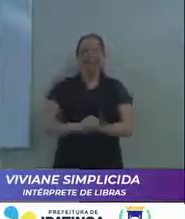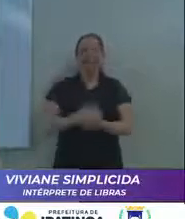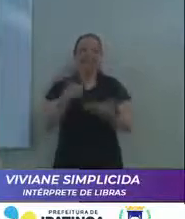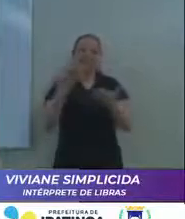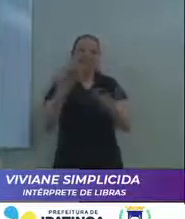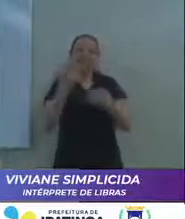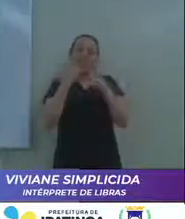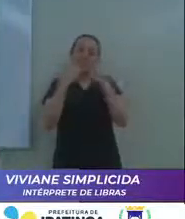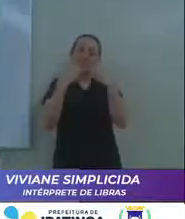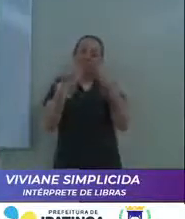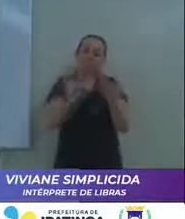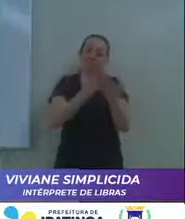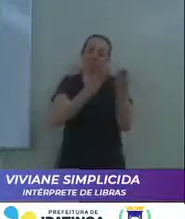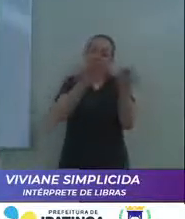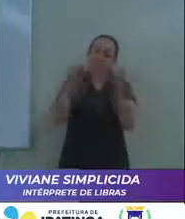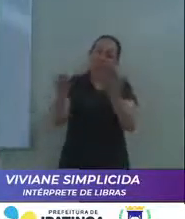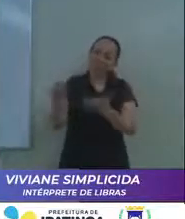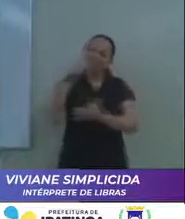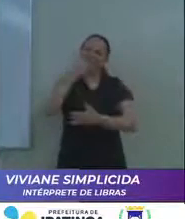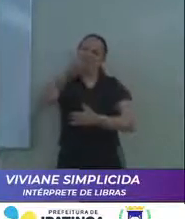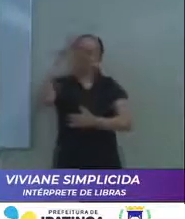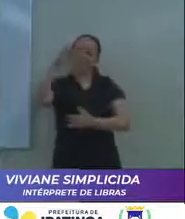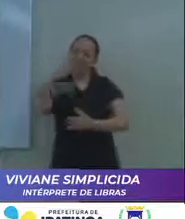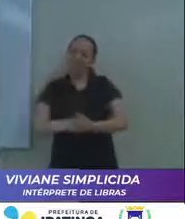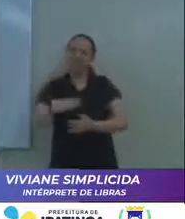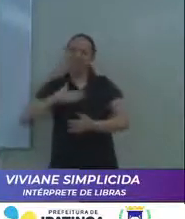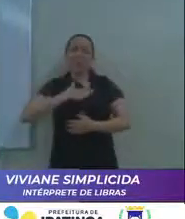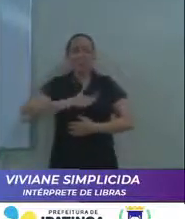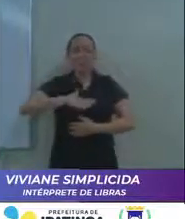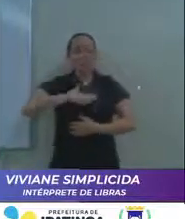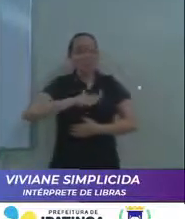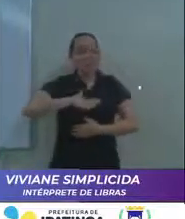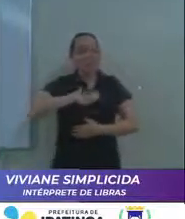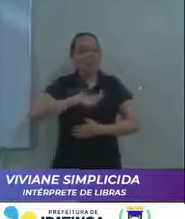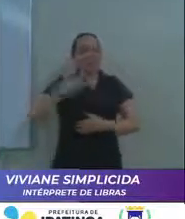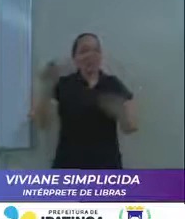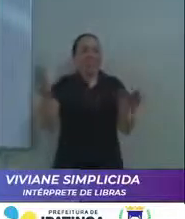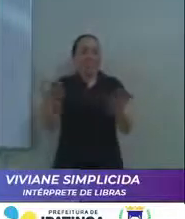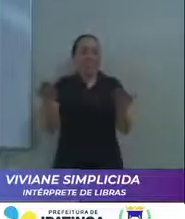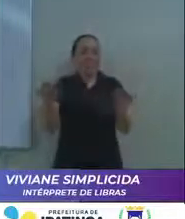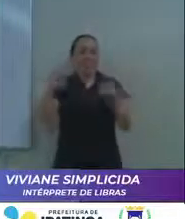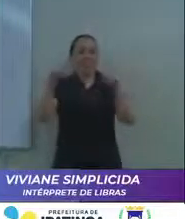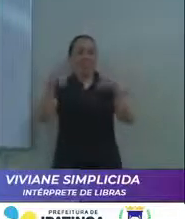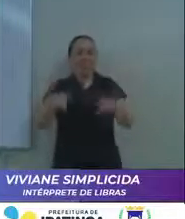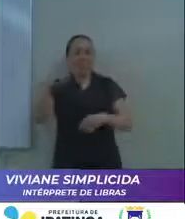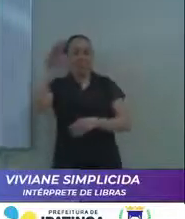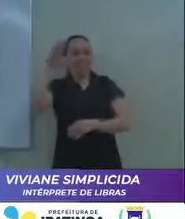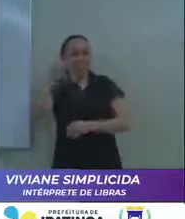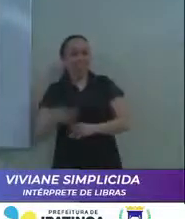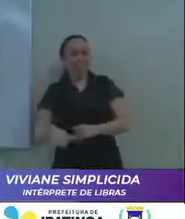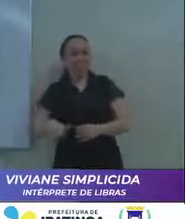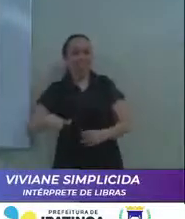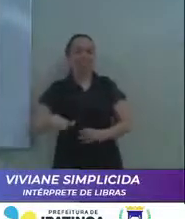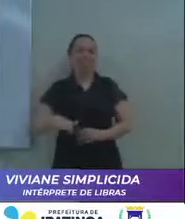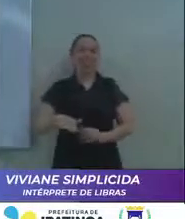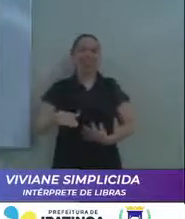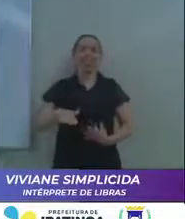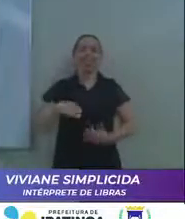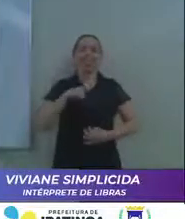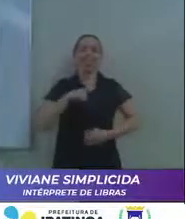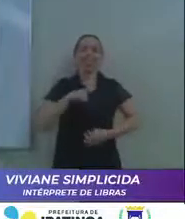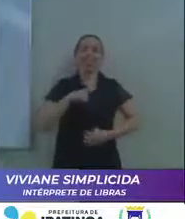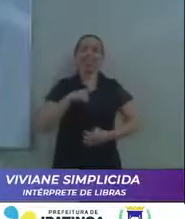Prazer, pessoal. Boa tarde. É um prazer estar aqui essa tarde com vocês, poder trazer